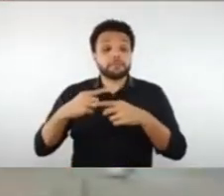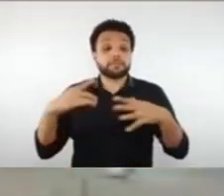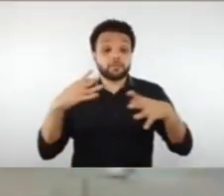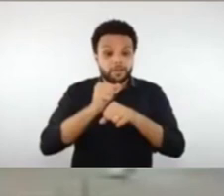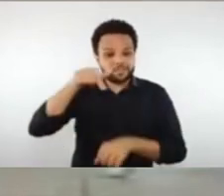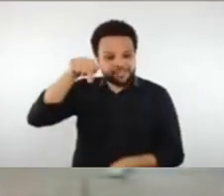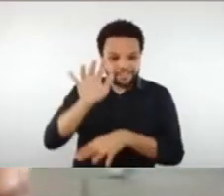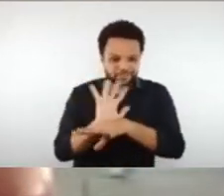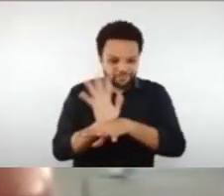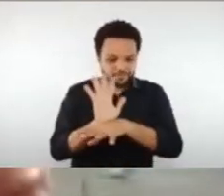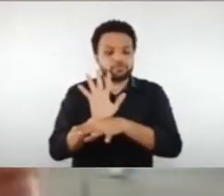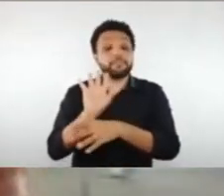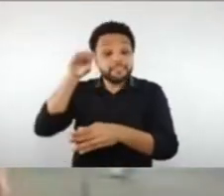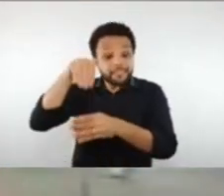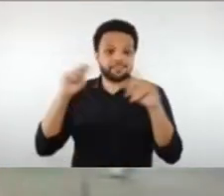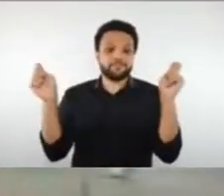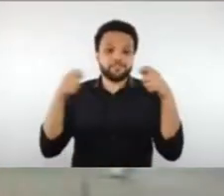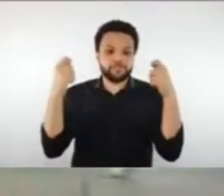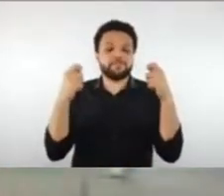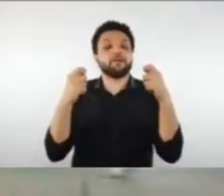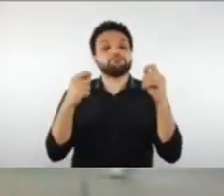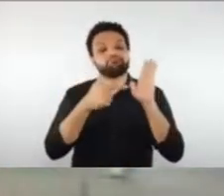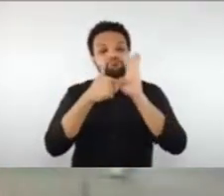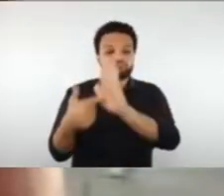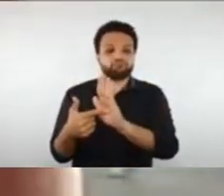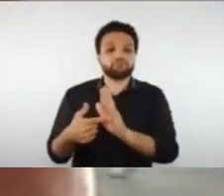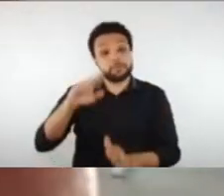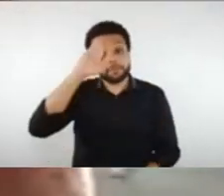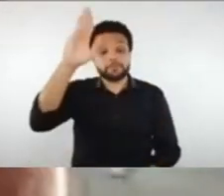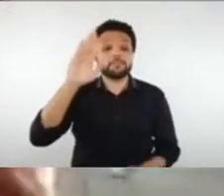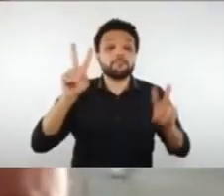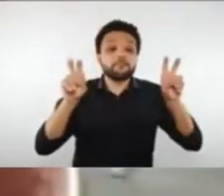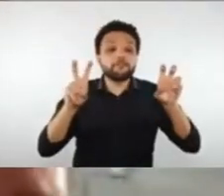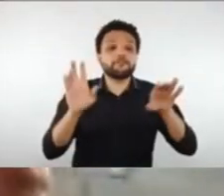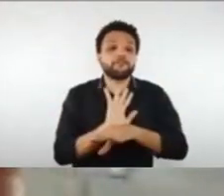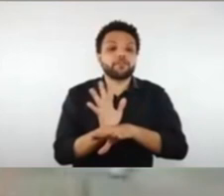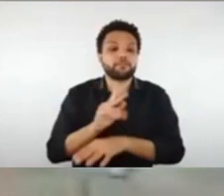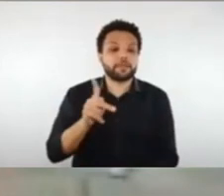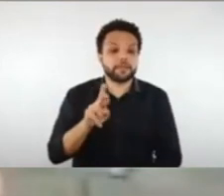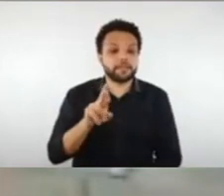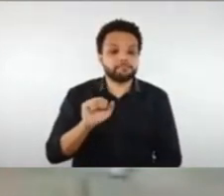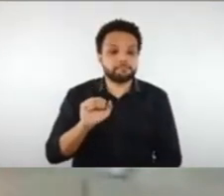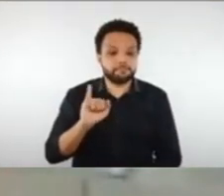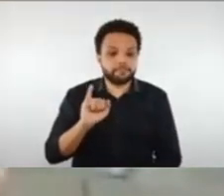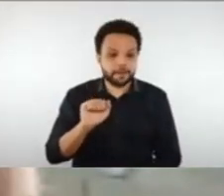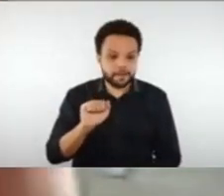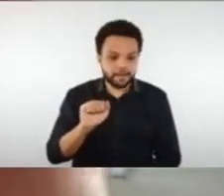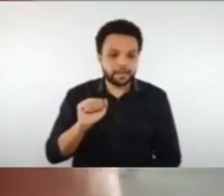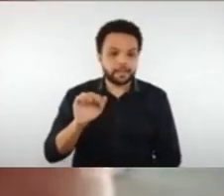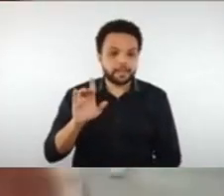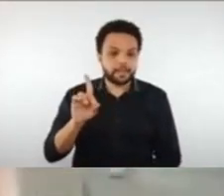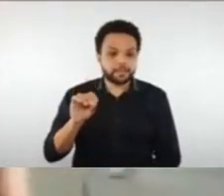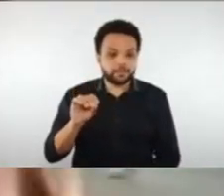das principais mostras do festival, incluindo Praia do Futuro, que foi o primeiro filme brasileiro a concorrer para o Urso de